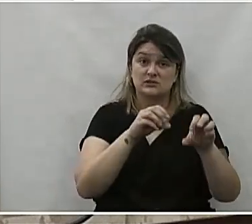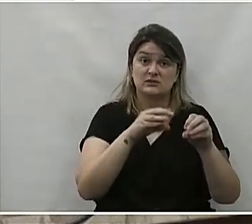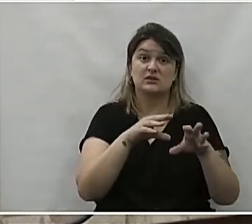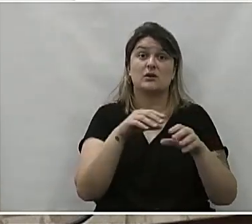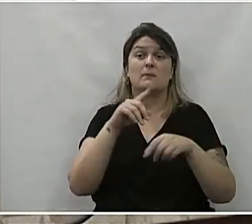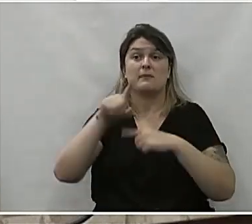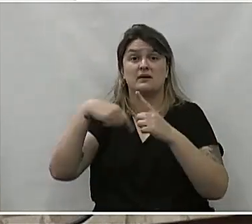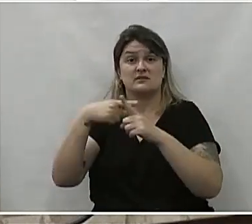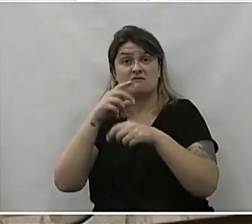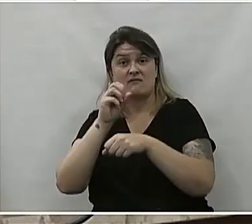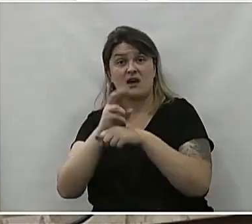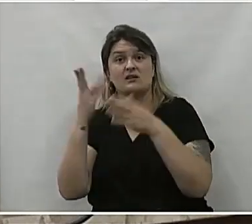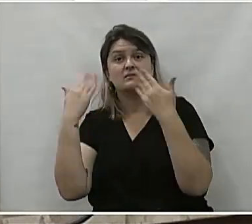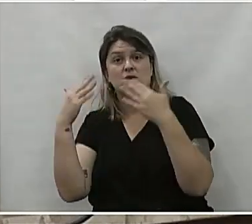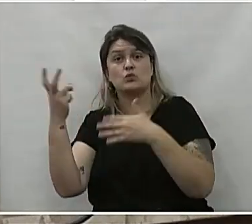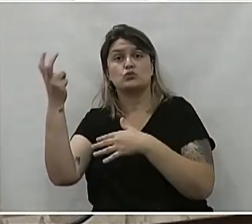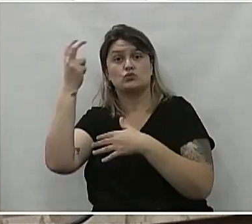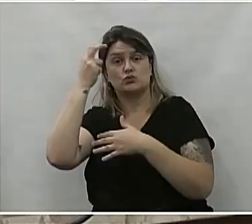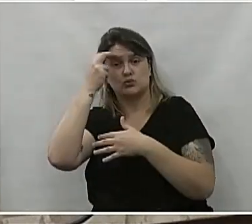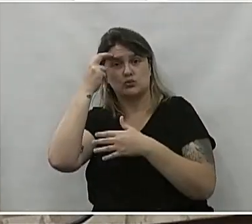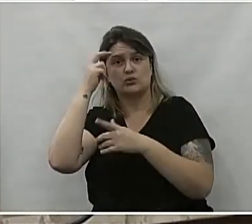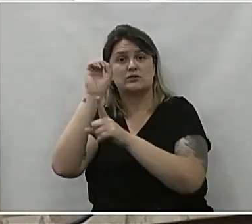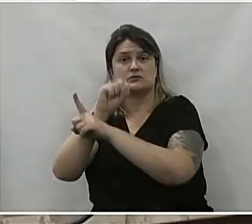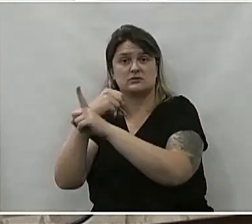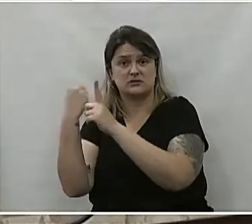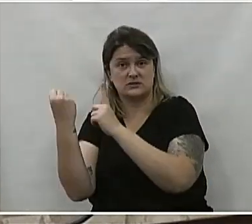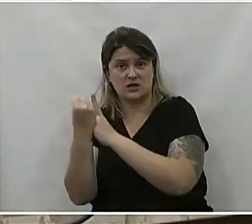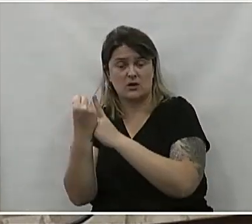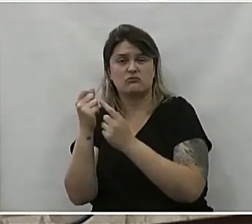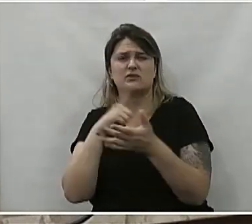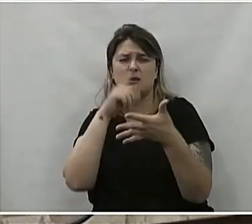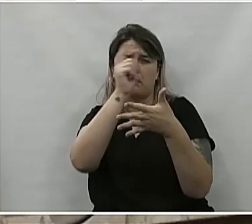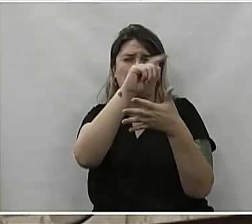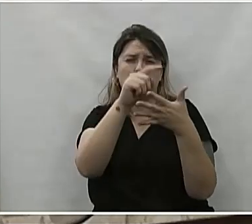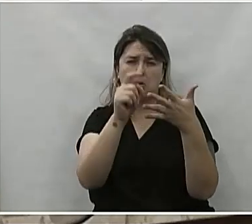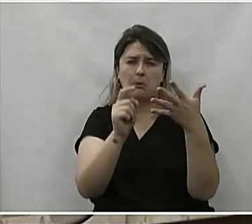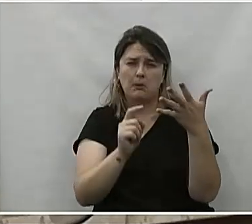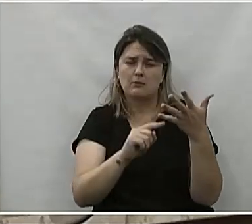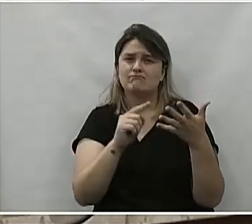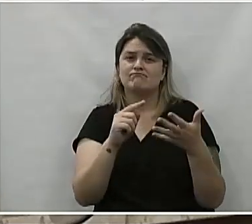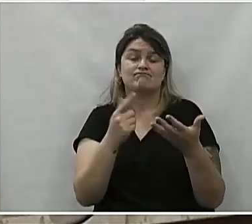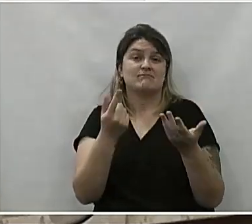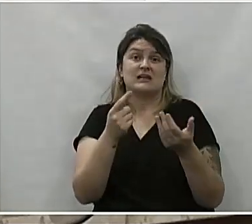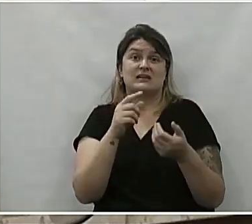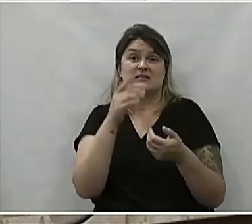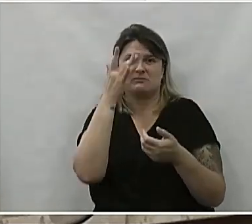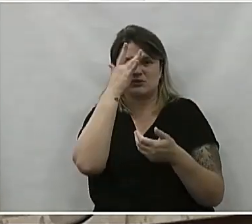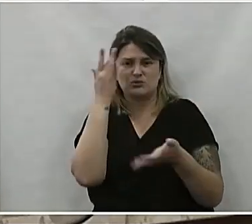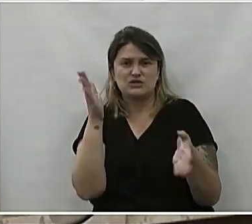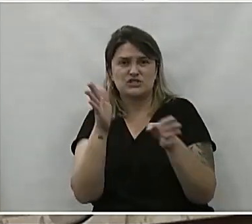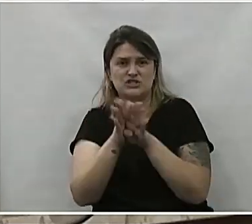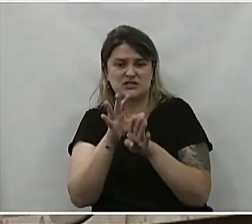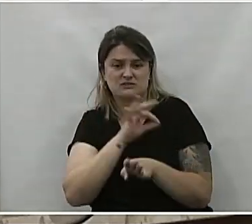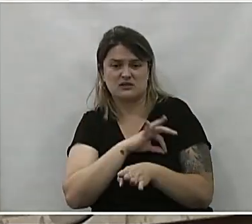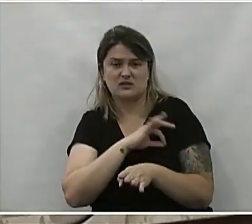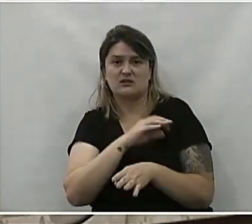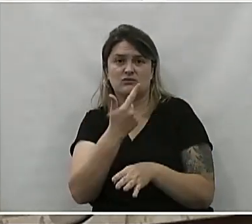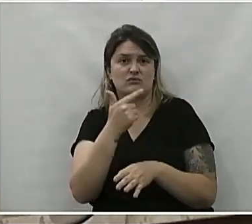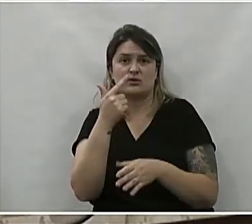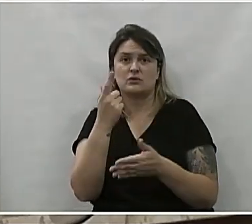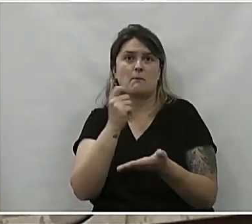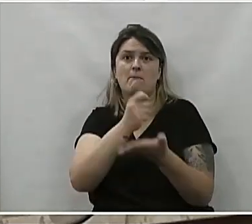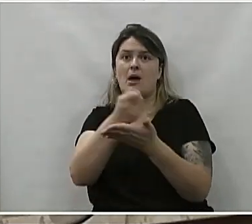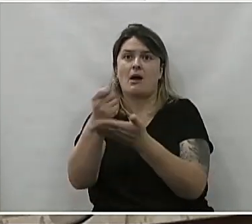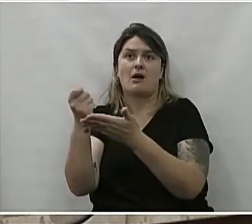É emprego É lazer É cultura É assistência social Porque não tem Quem consiga ficar bem Chegando no final do mês Não tendo dinheiro Para